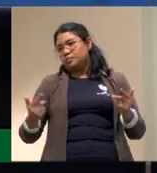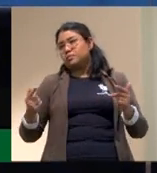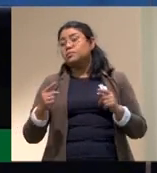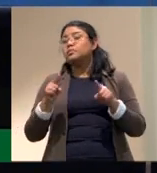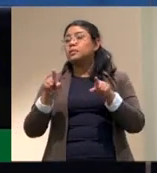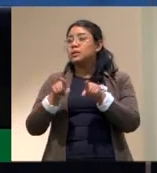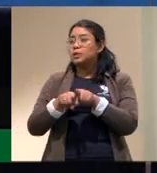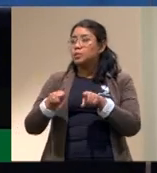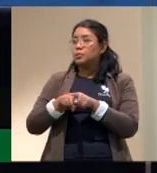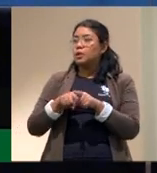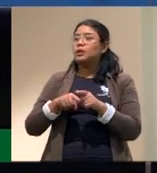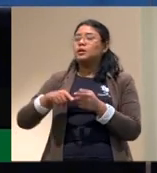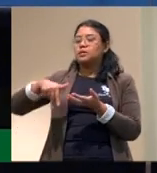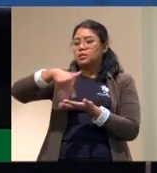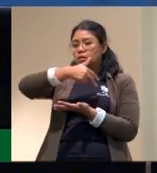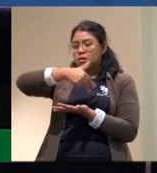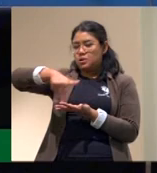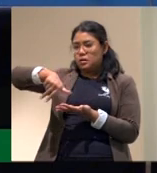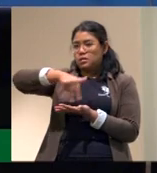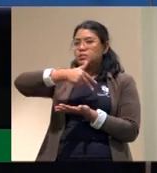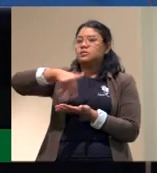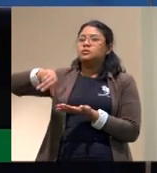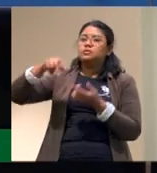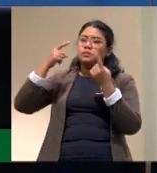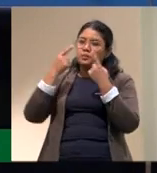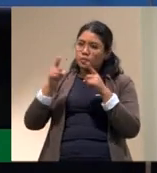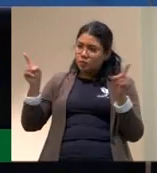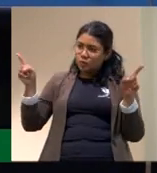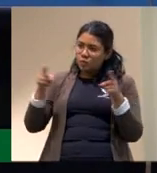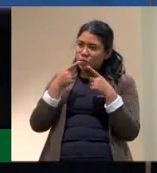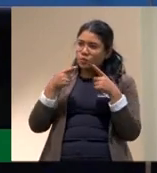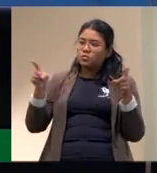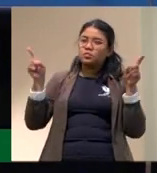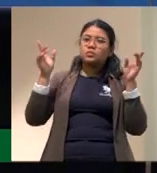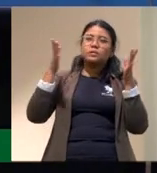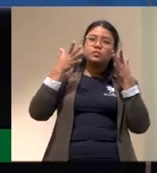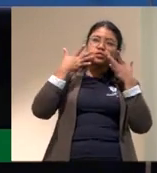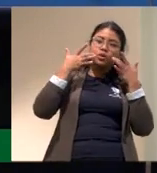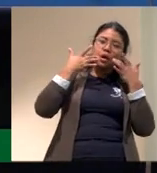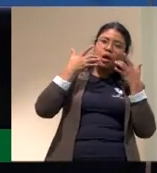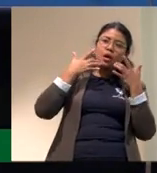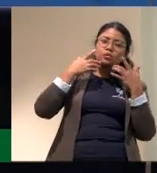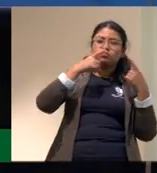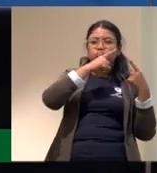a dança, né? Também a música, o teatro,